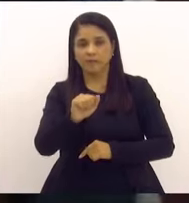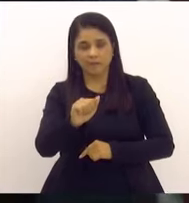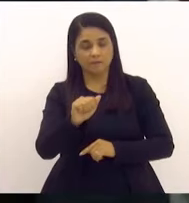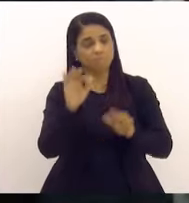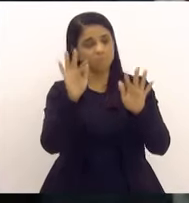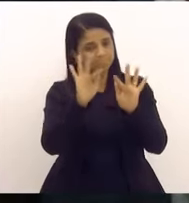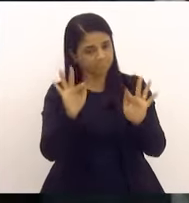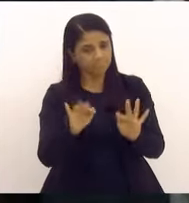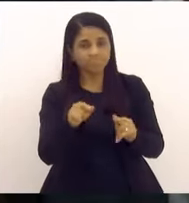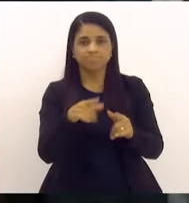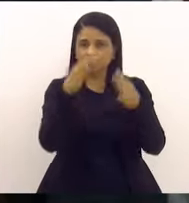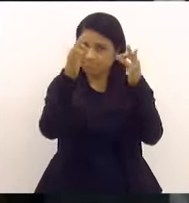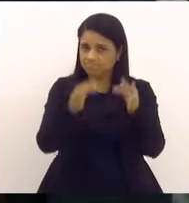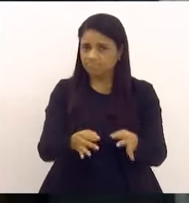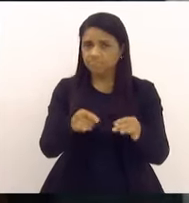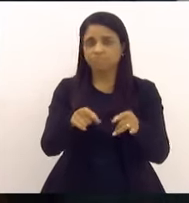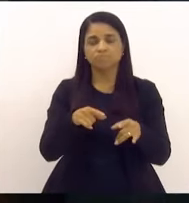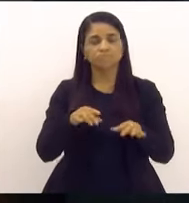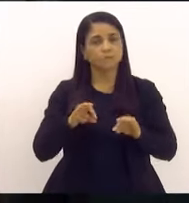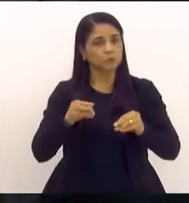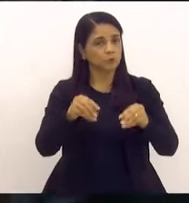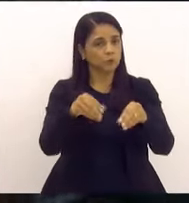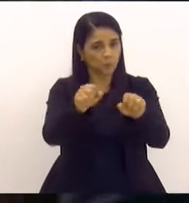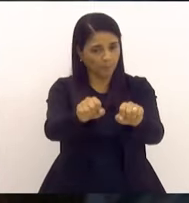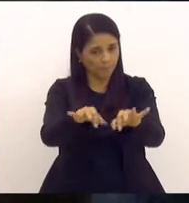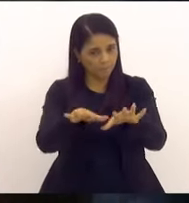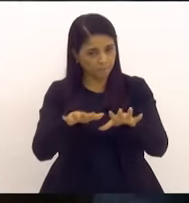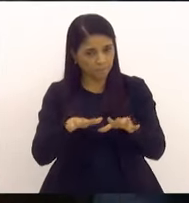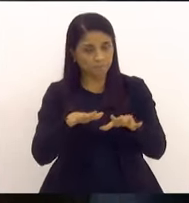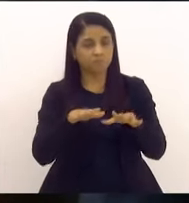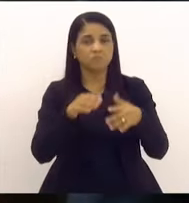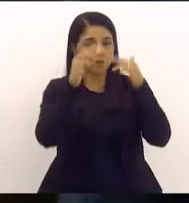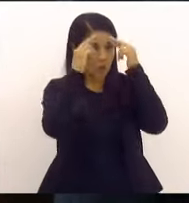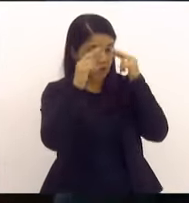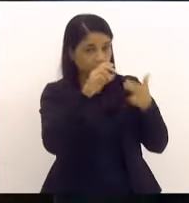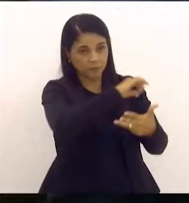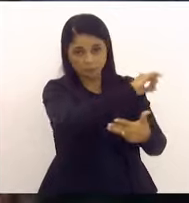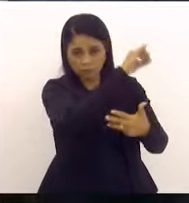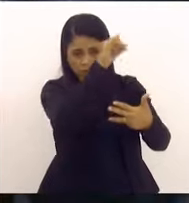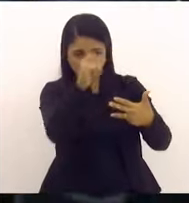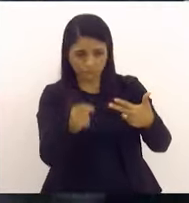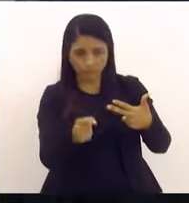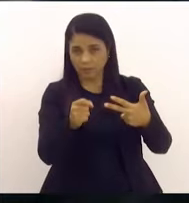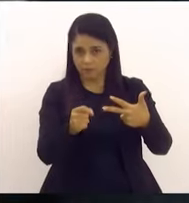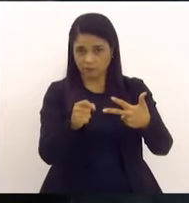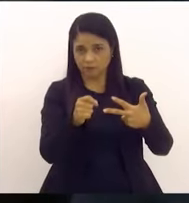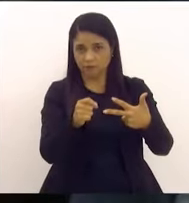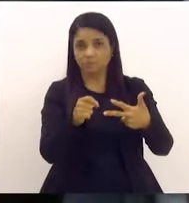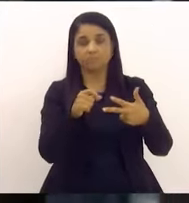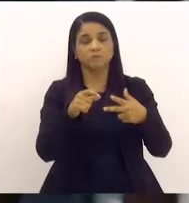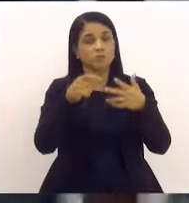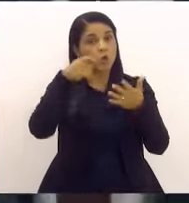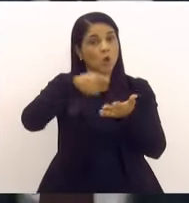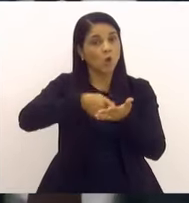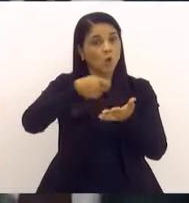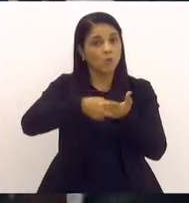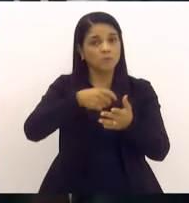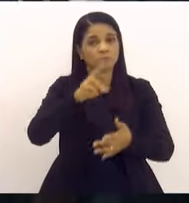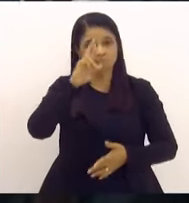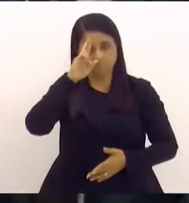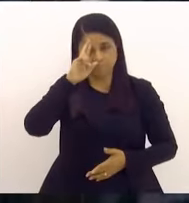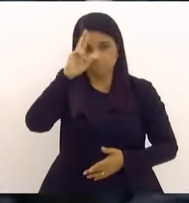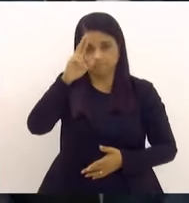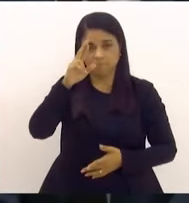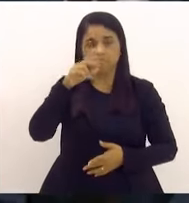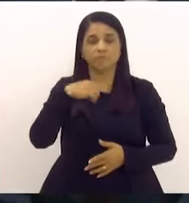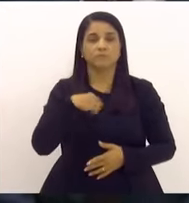impõe, por parte do Parlamento, com todo o respeito à independência dos poderes, mas a obrigação que o novo chefe da Polícia tem de discutir a Lei Orgânica da